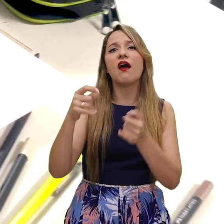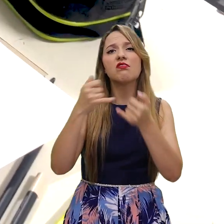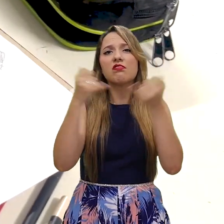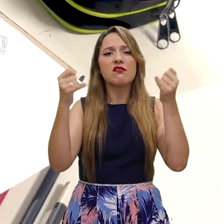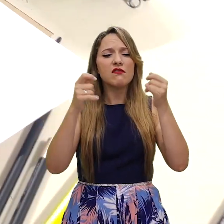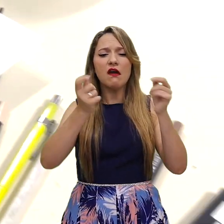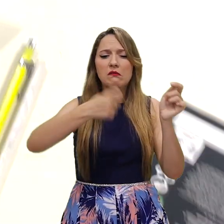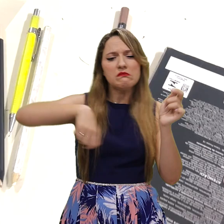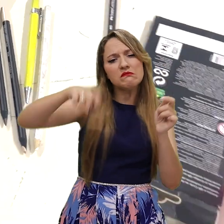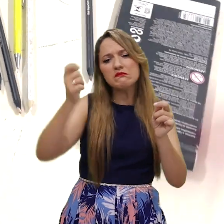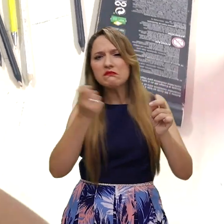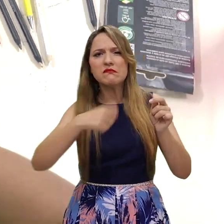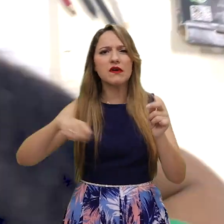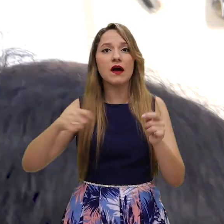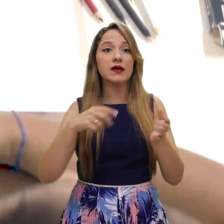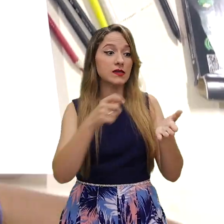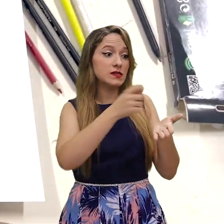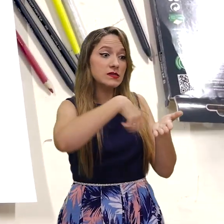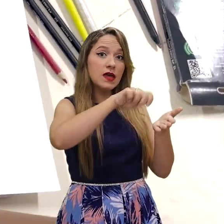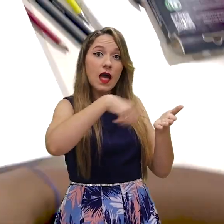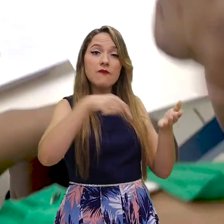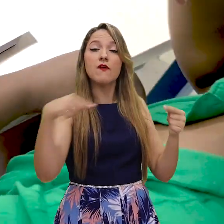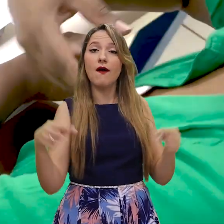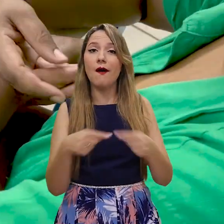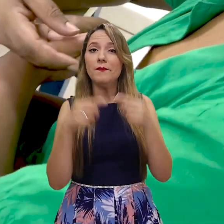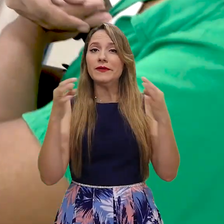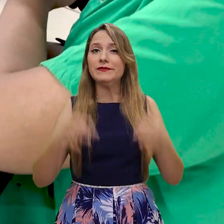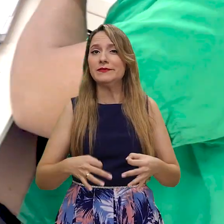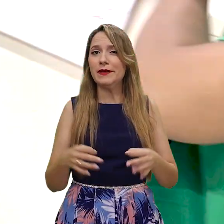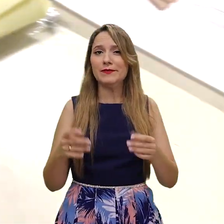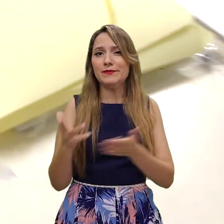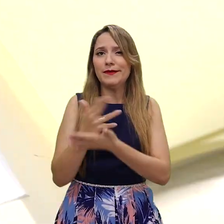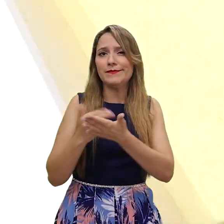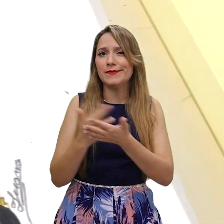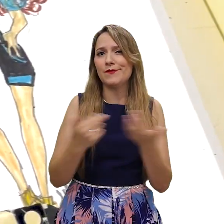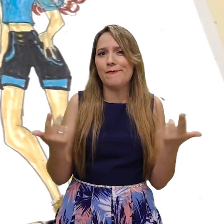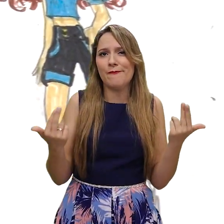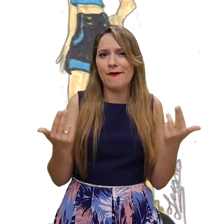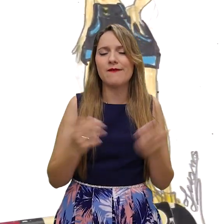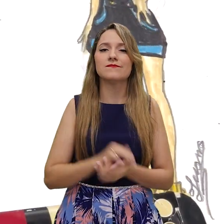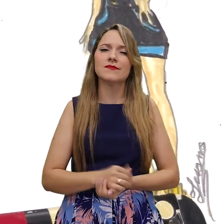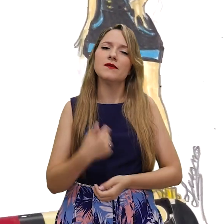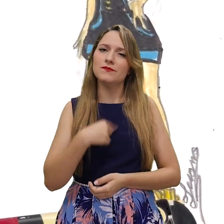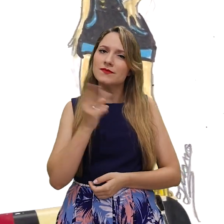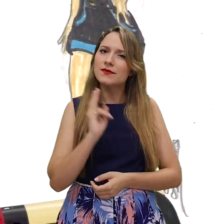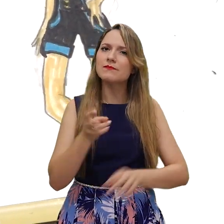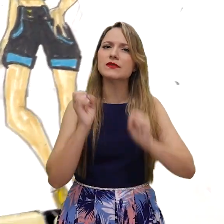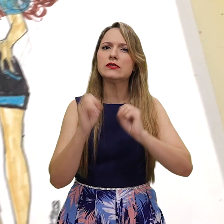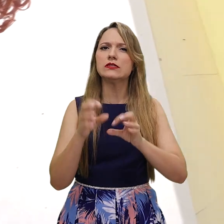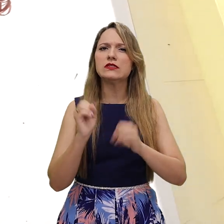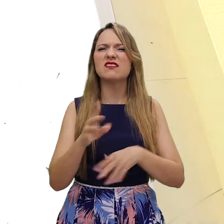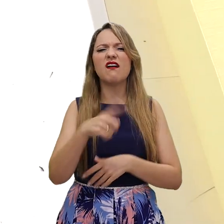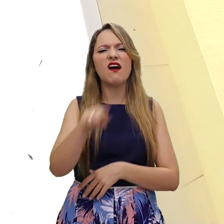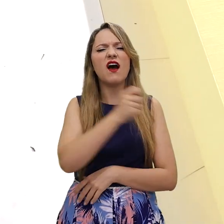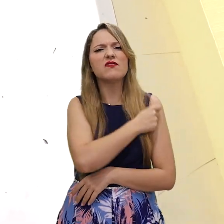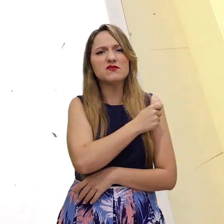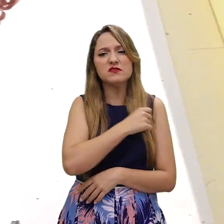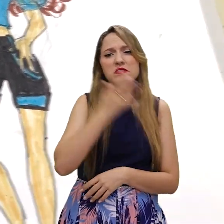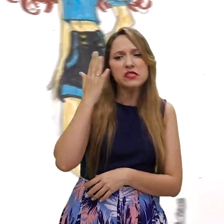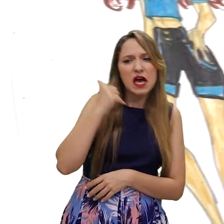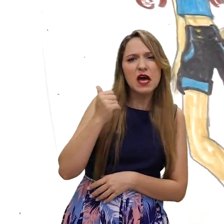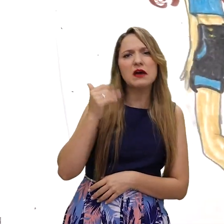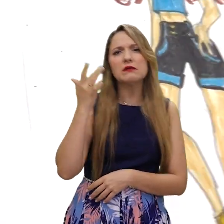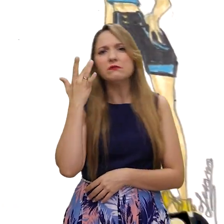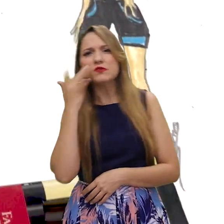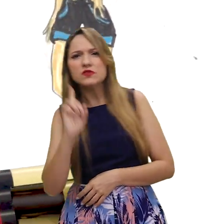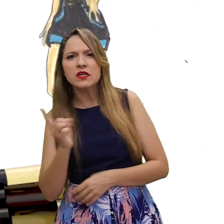escreve, você já faz linhas. Então, você já desenha. E é assim que eu lido com o meu aluno. Eu não questiono se ele é ou não é